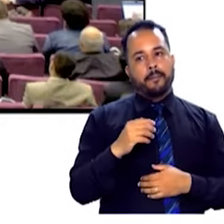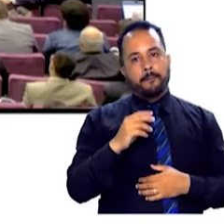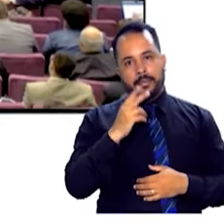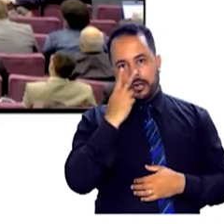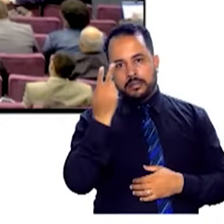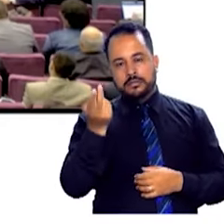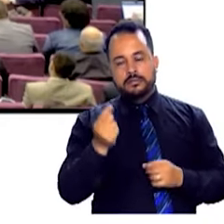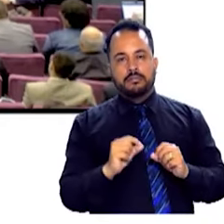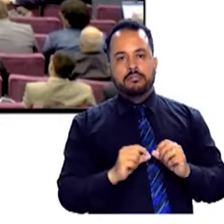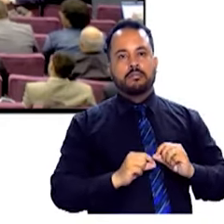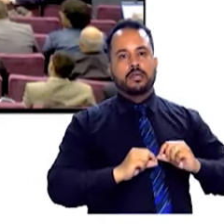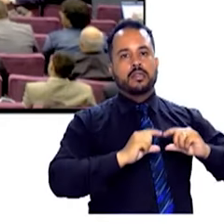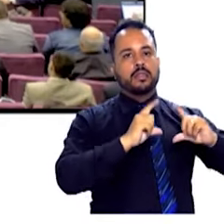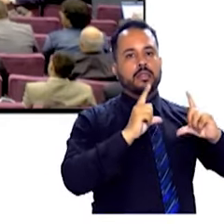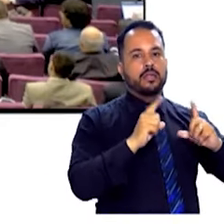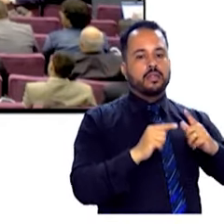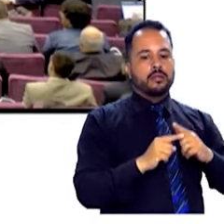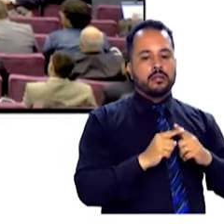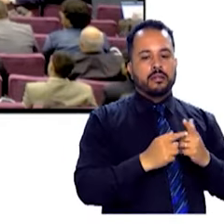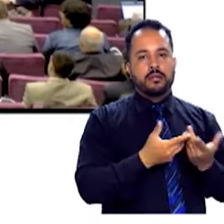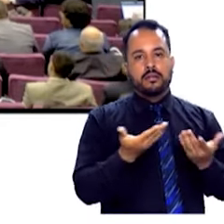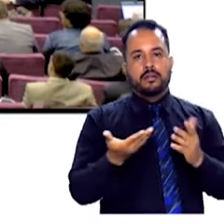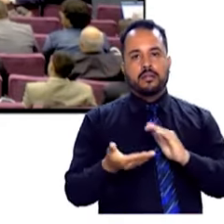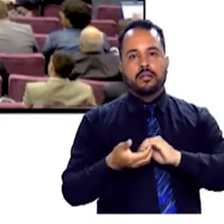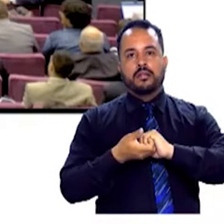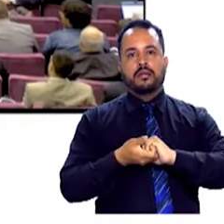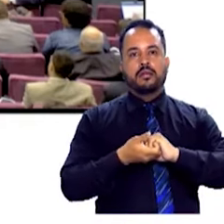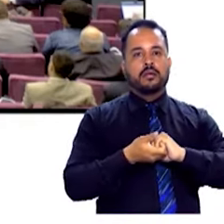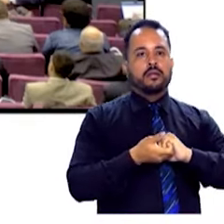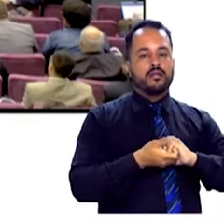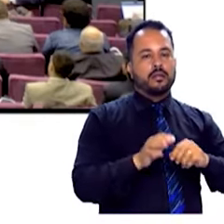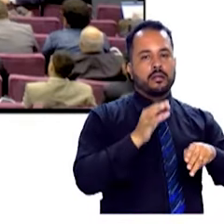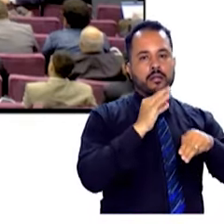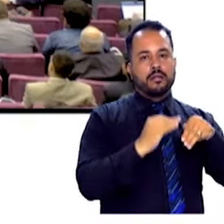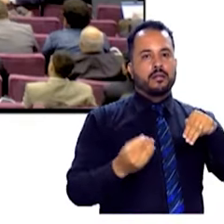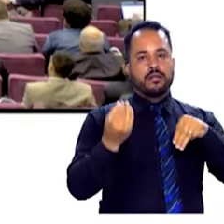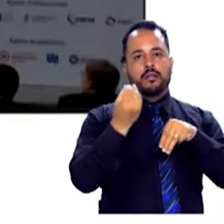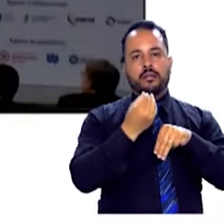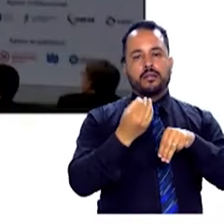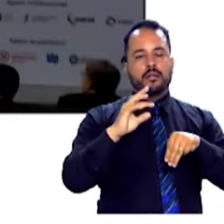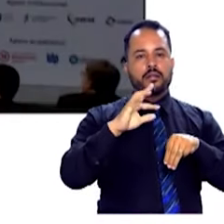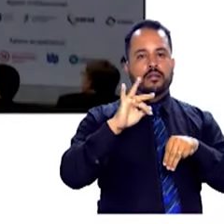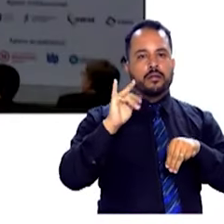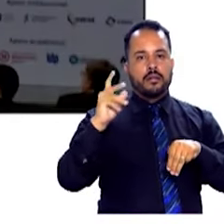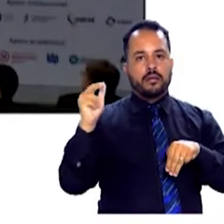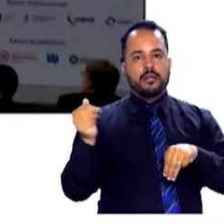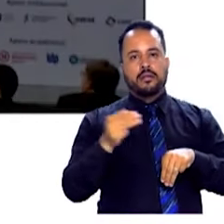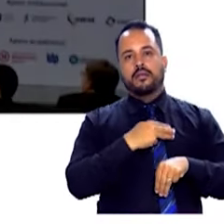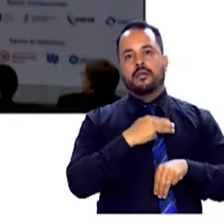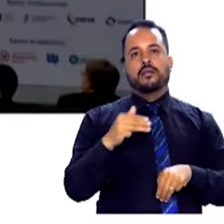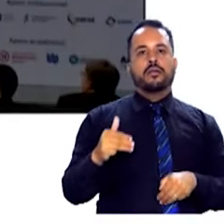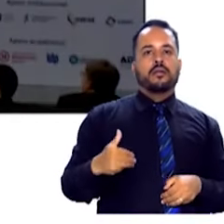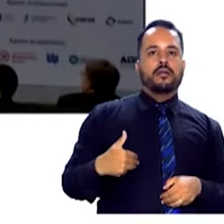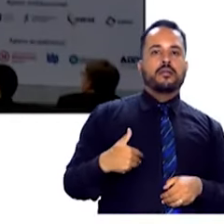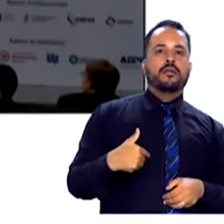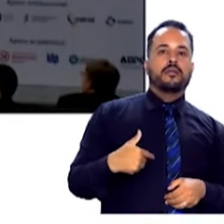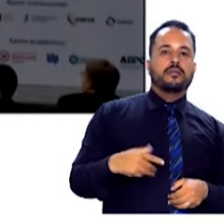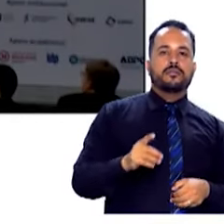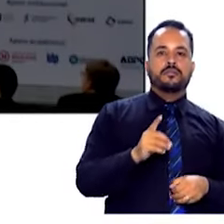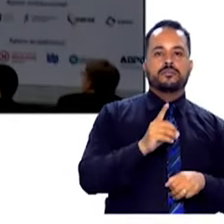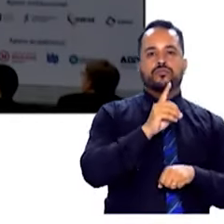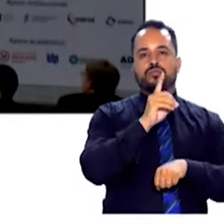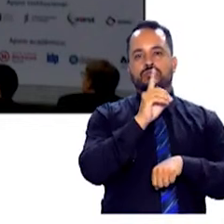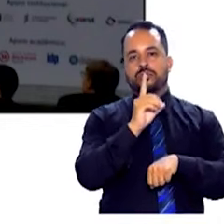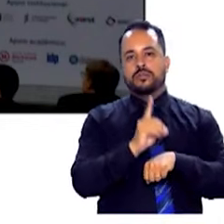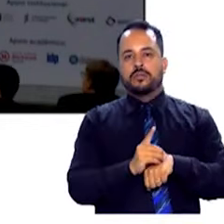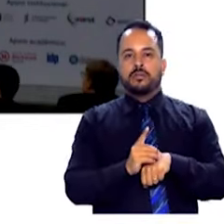uma saudação especial ao querido Ministro Mauro campbel Marx nosso diretor geral da